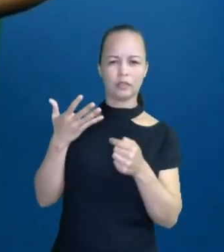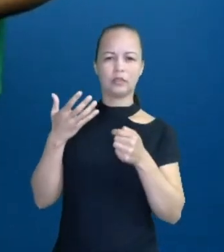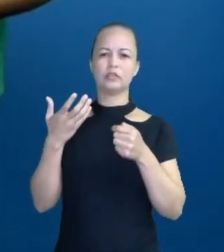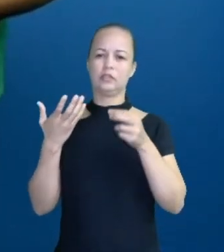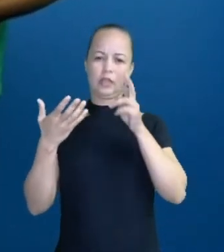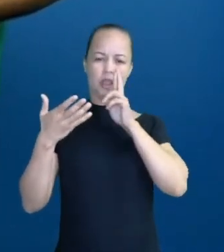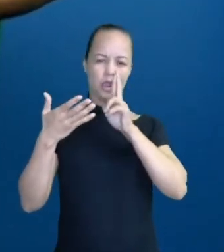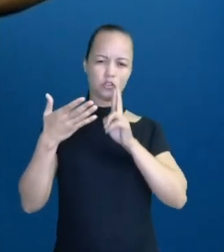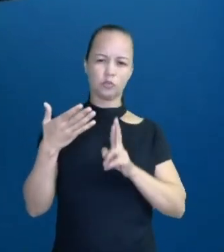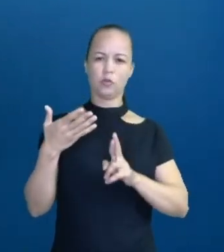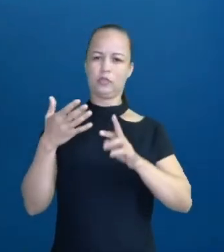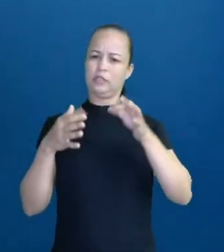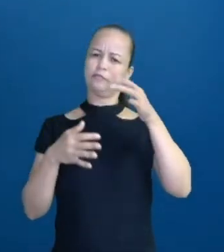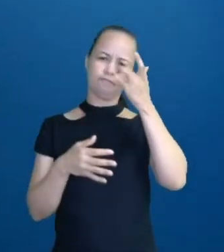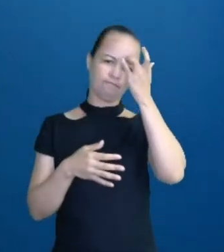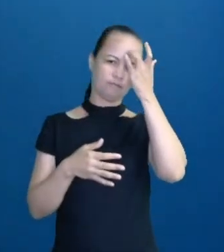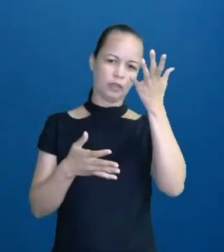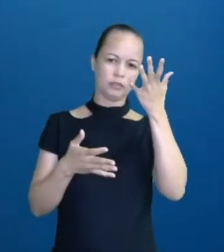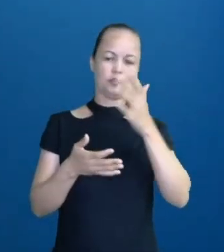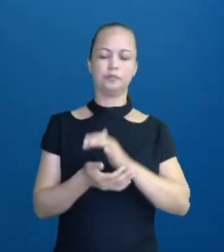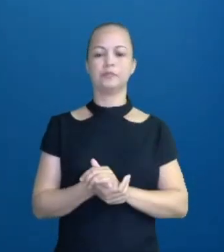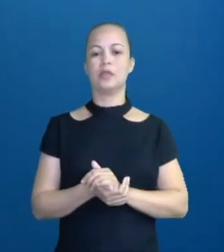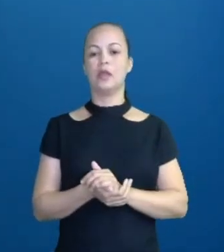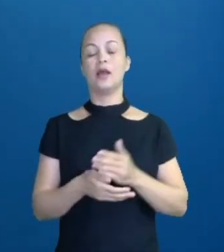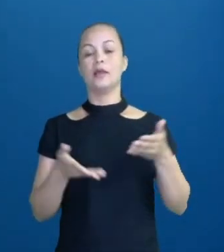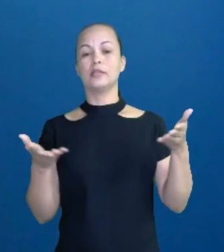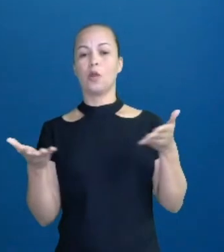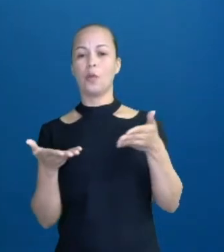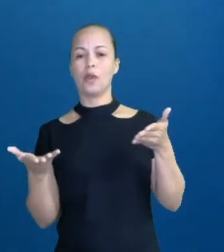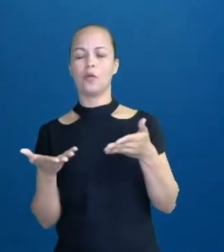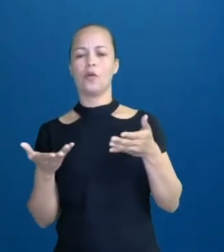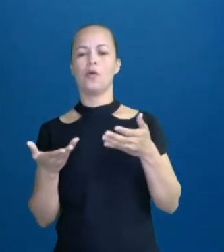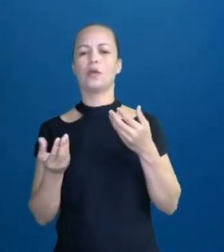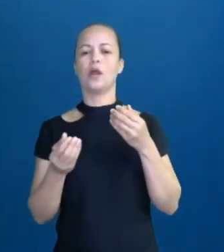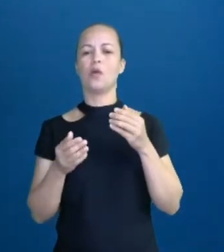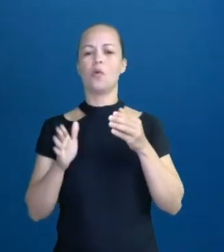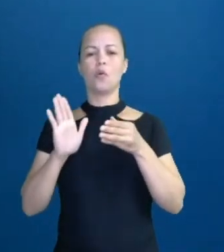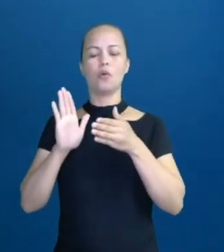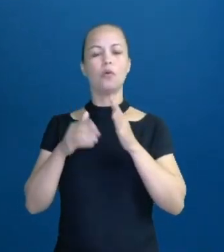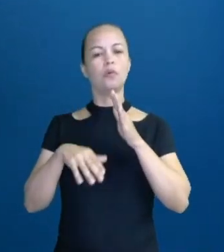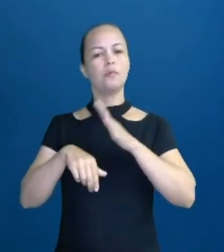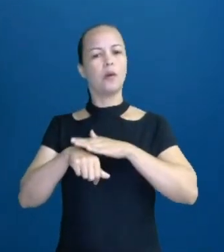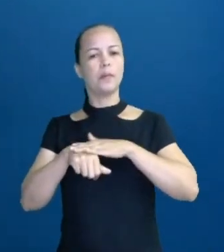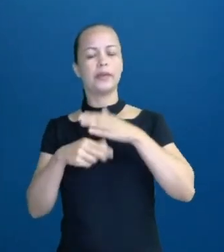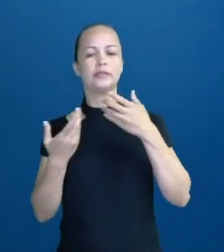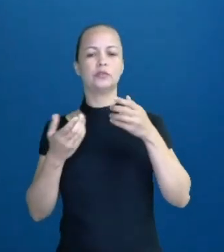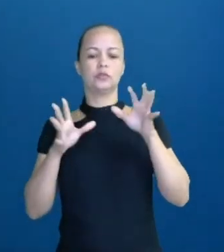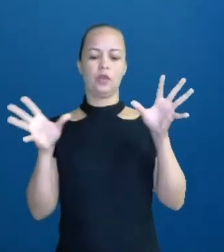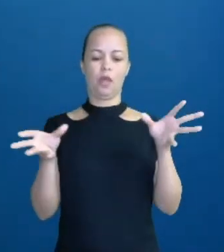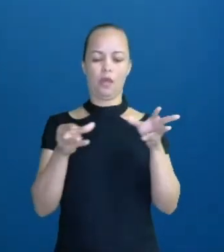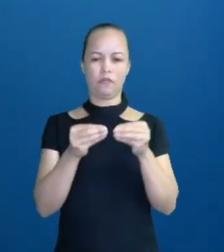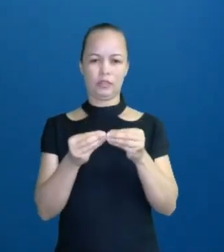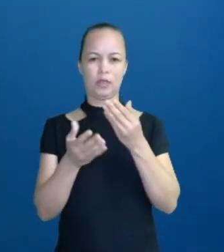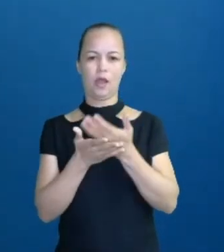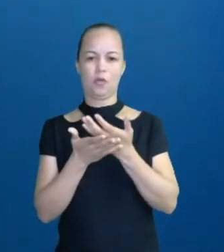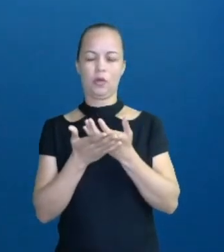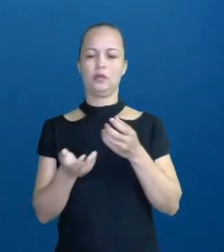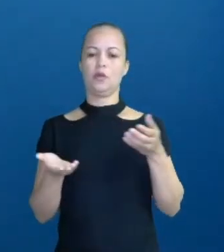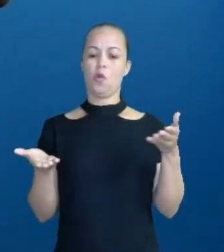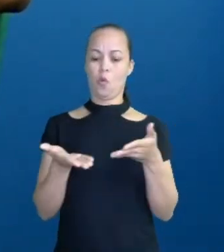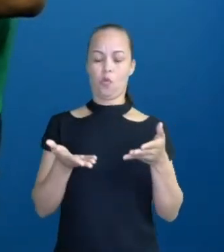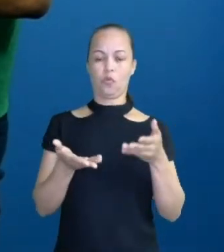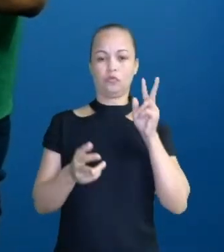serem respondidas. Chegamos agora no momento de revisar tudo aquilo que a gente aprendeu nessa nossa aula. Hoje a gente